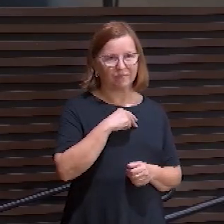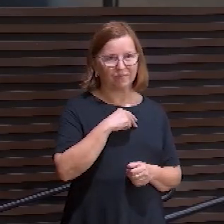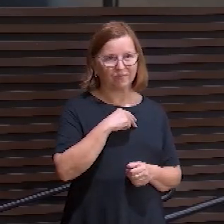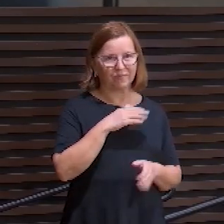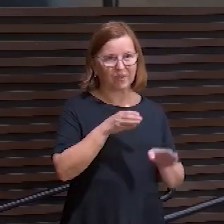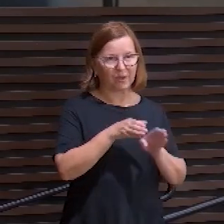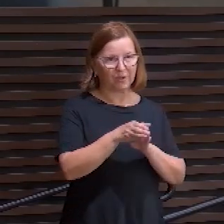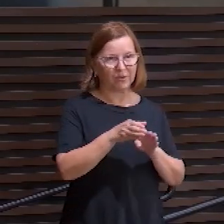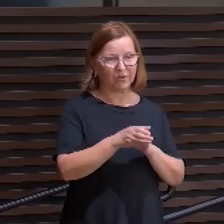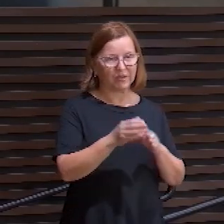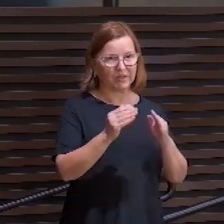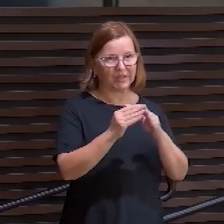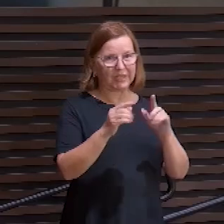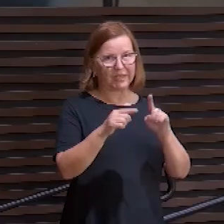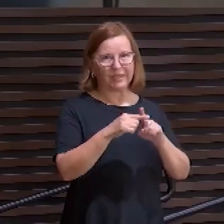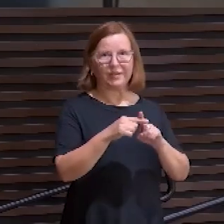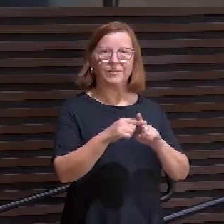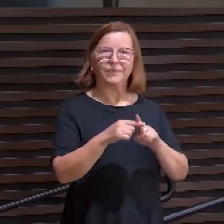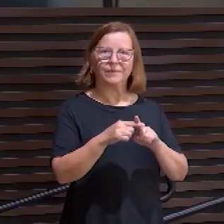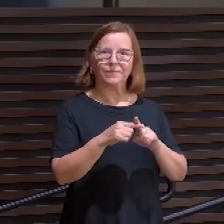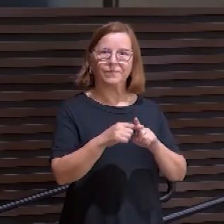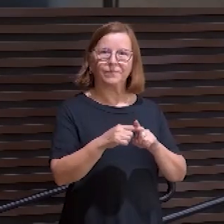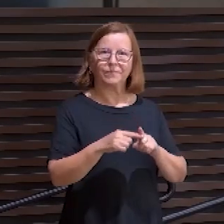Corinto, entretanto,